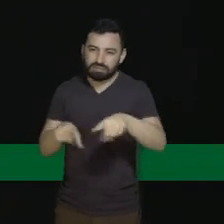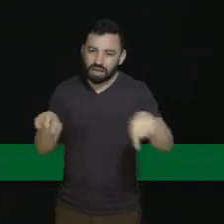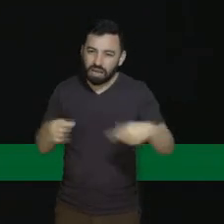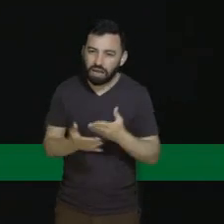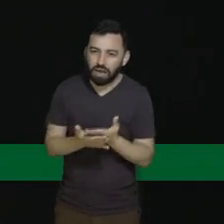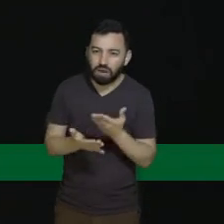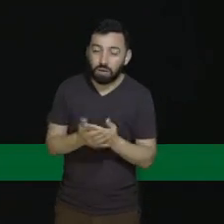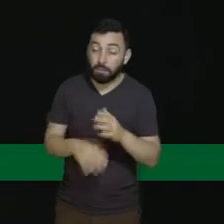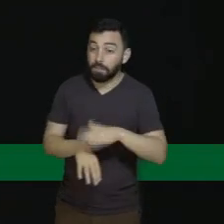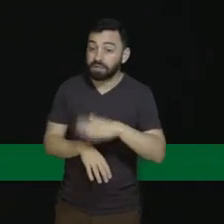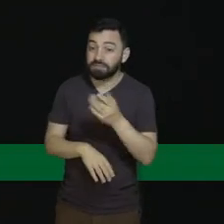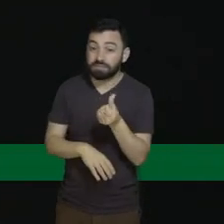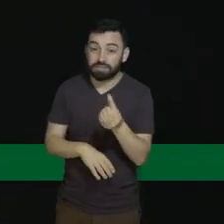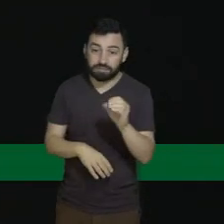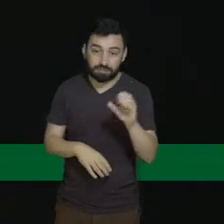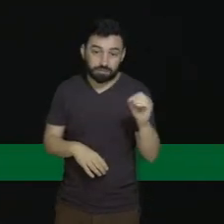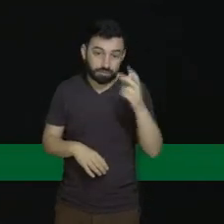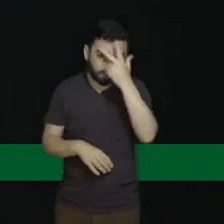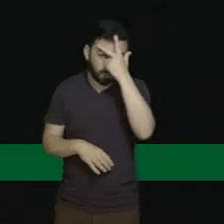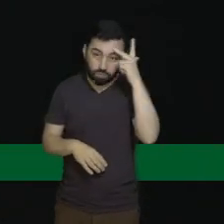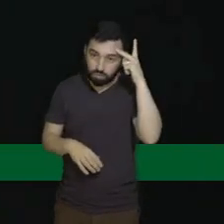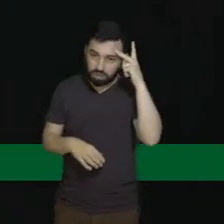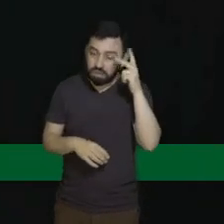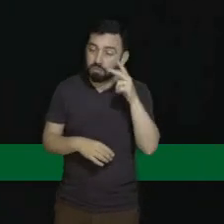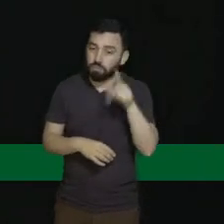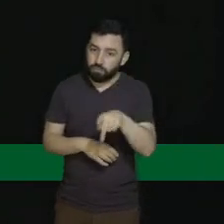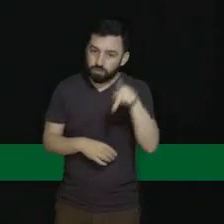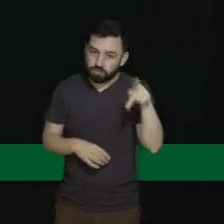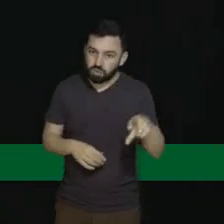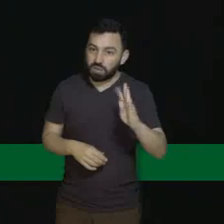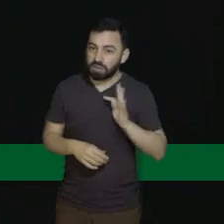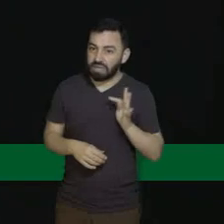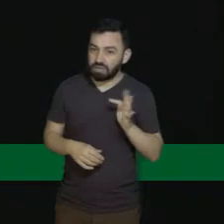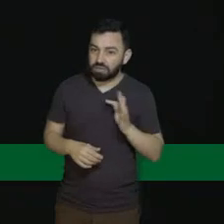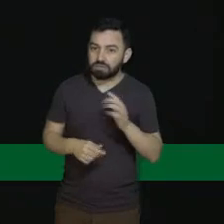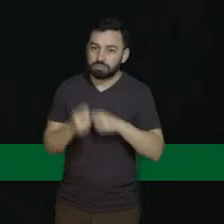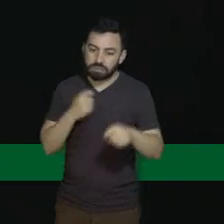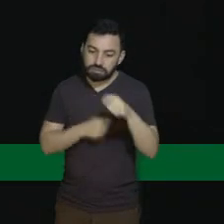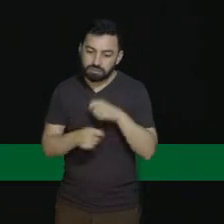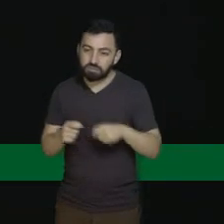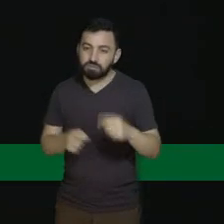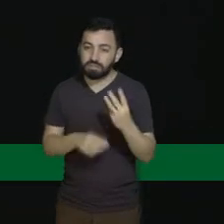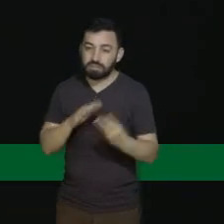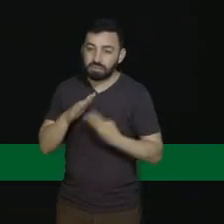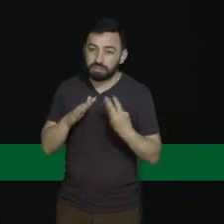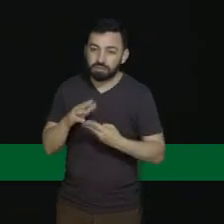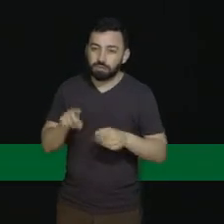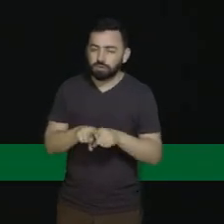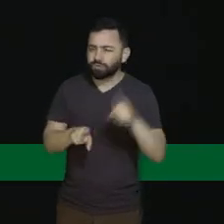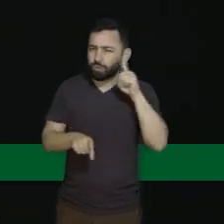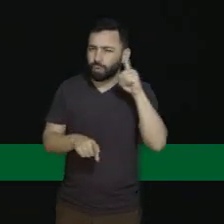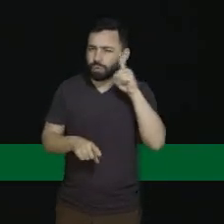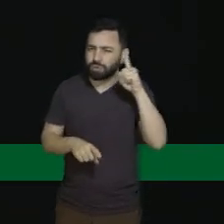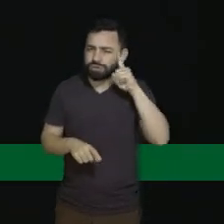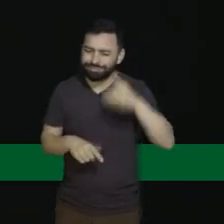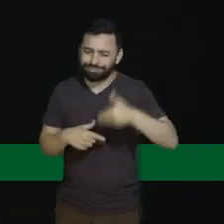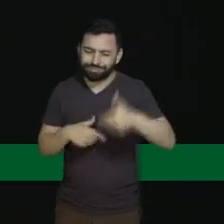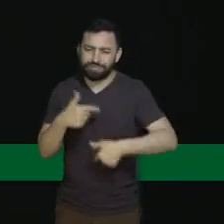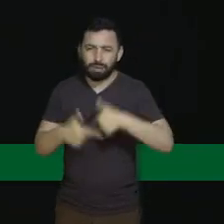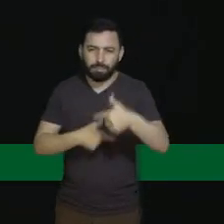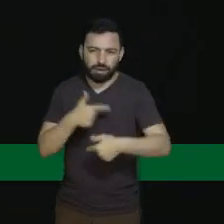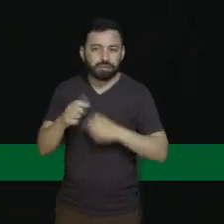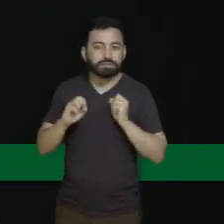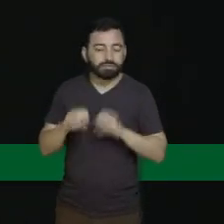600 pessoas, entre servidores docentes, técnicos administrativos e terceirizados, todo dia trabalham para fazer educação superior